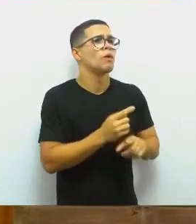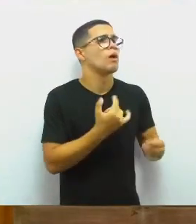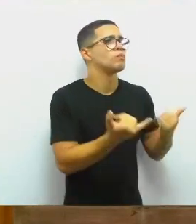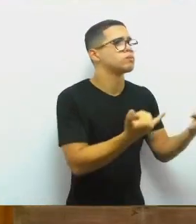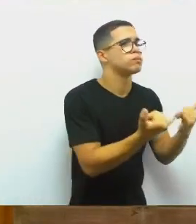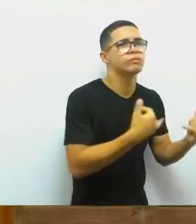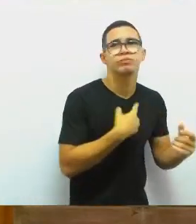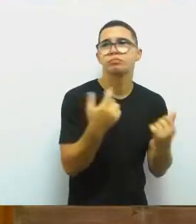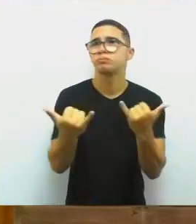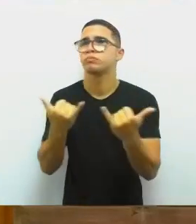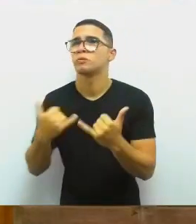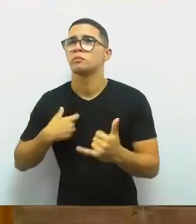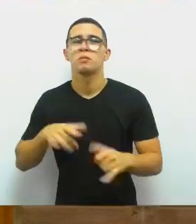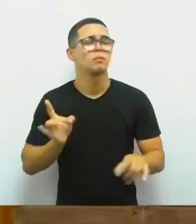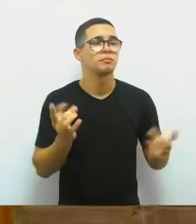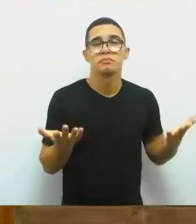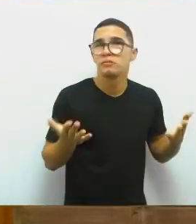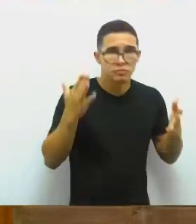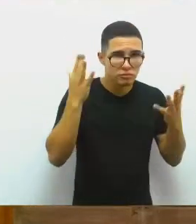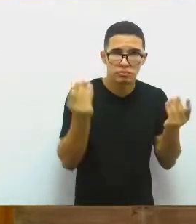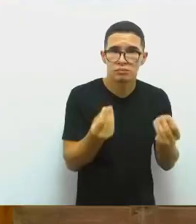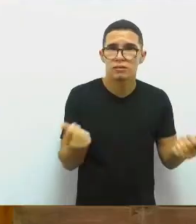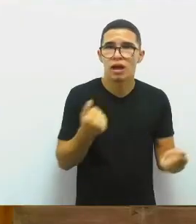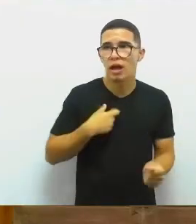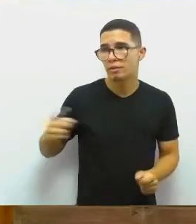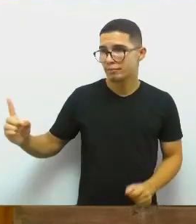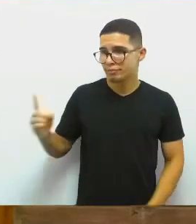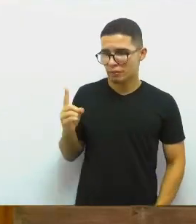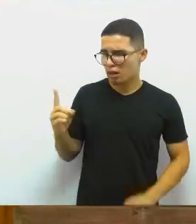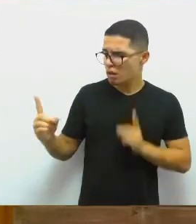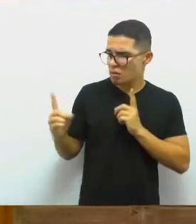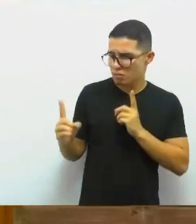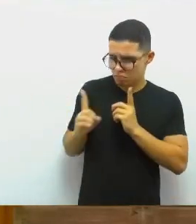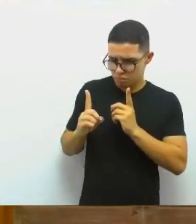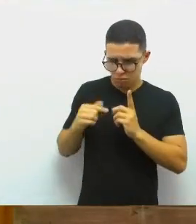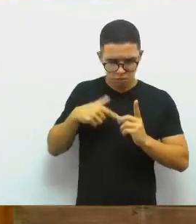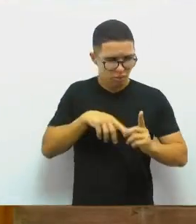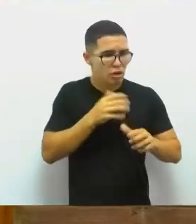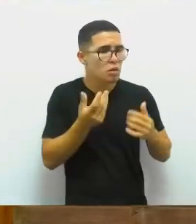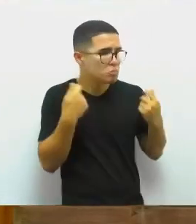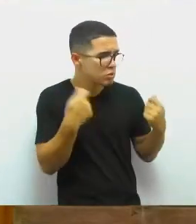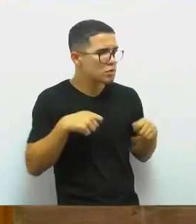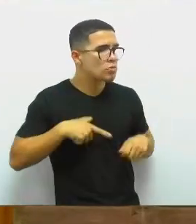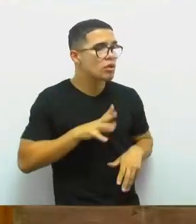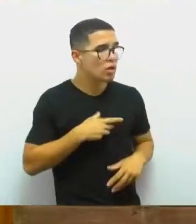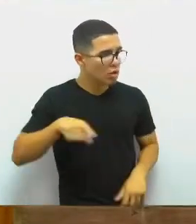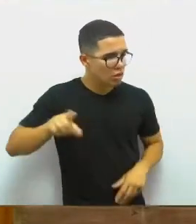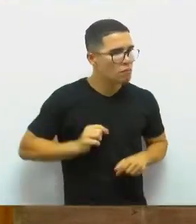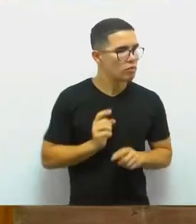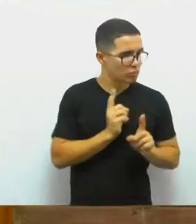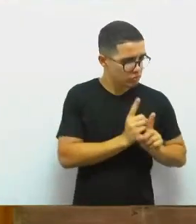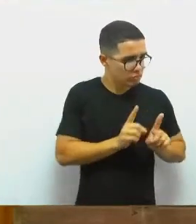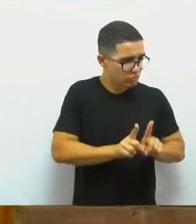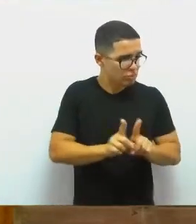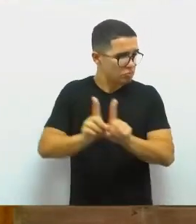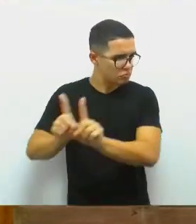informação, até que chega aquela pessoa, poxa, o senhor está precisando de quê? A senhora está precisando de quê? Eu vou lhe encaminhar. Não é fazer